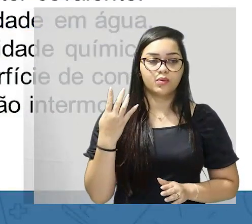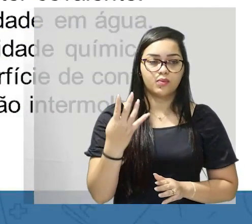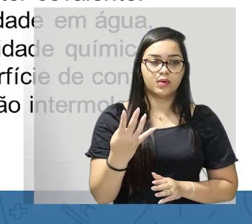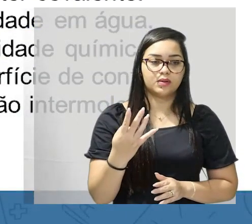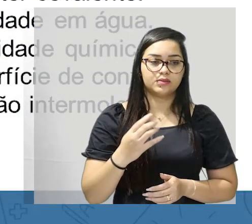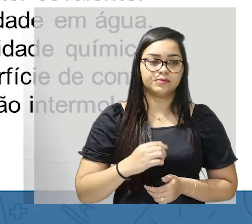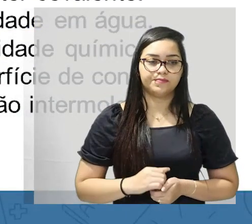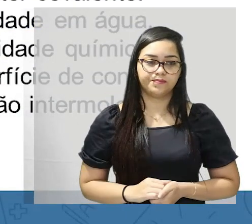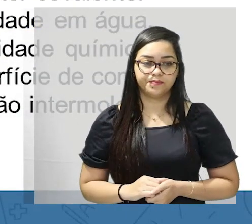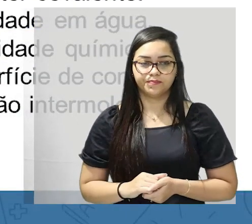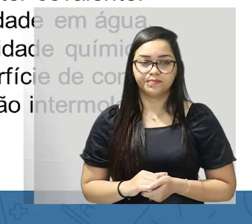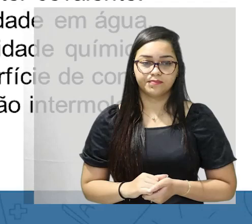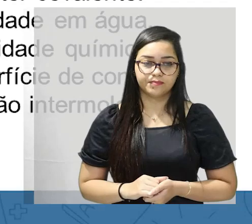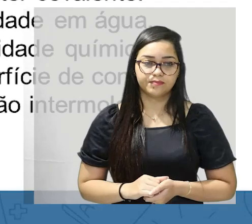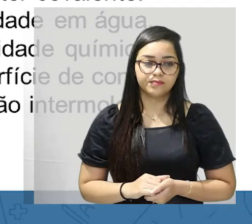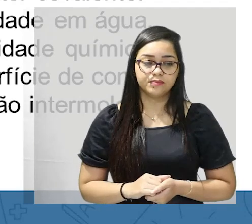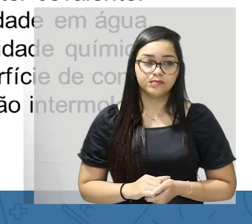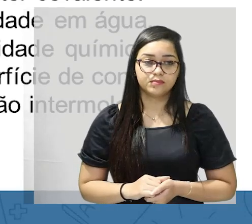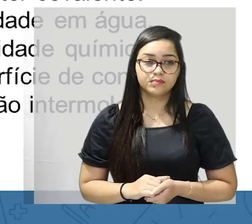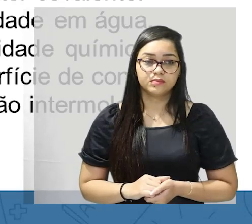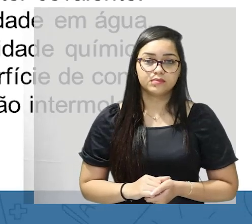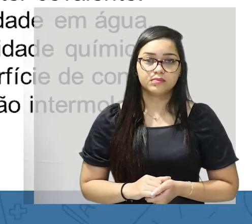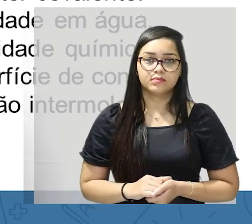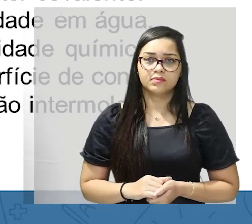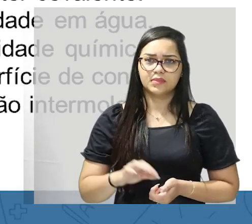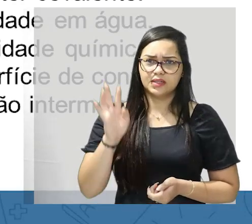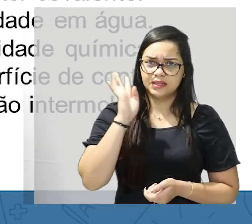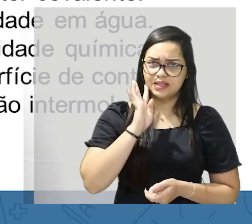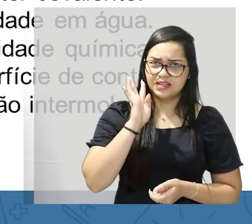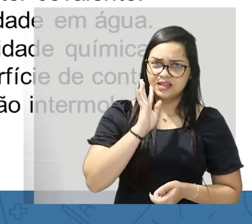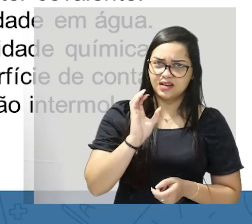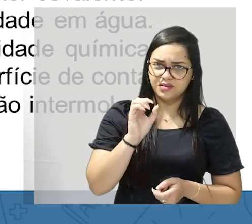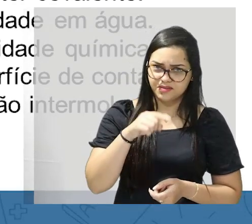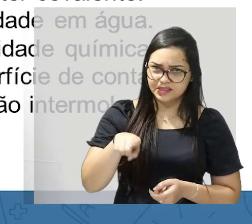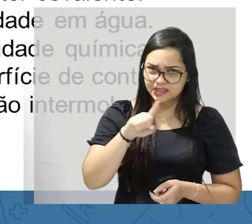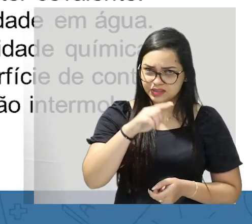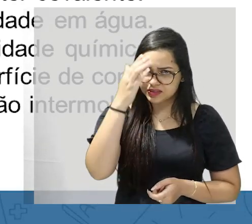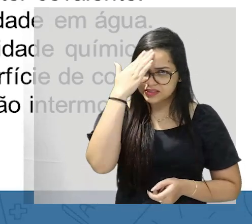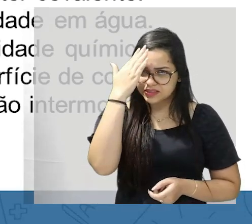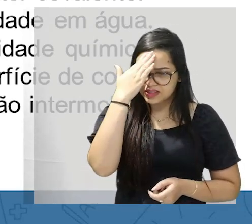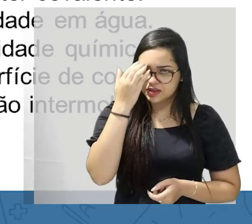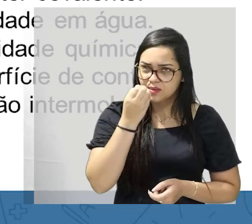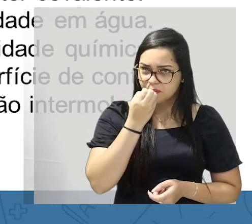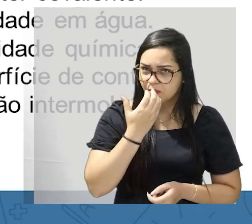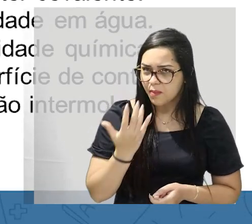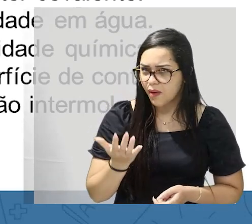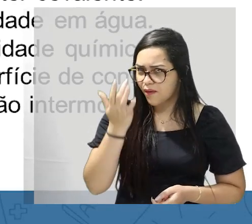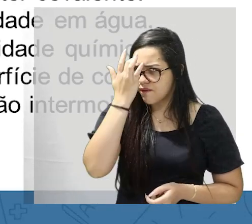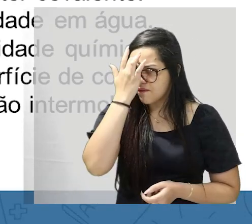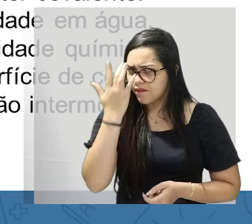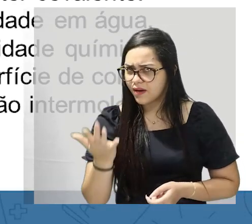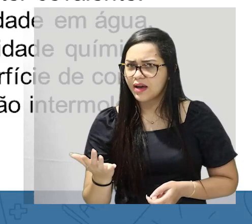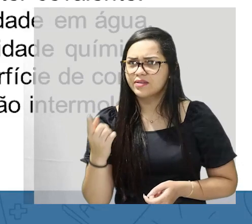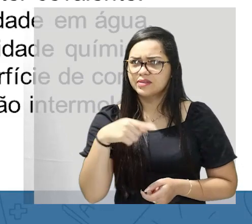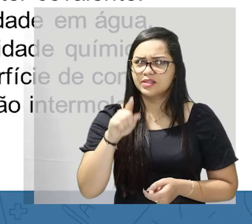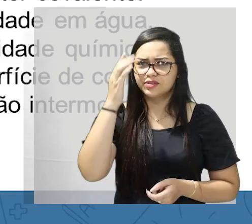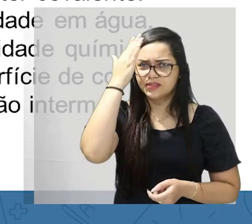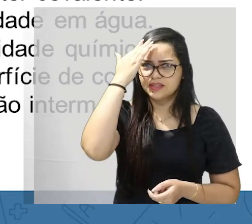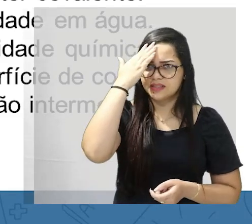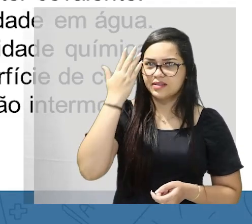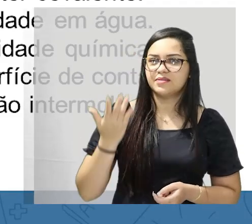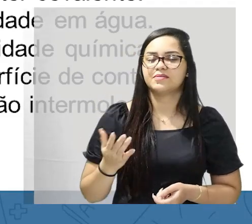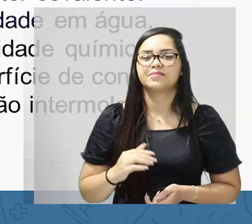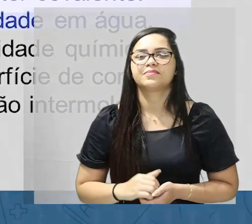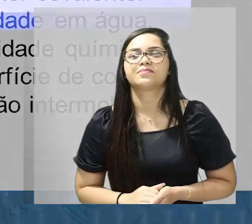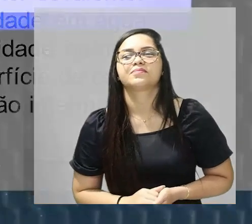turminha. Tá? Tá legal até agora? Estão captando? Tá fácil? Estão compreendendo, turminha?